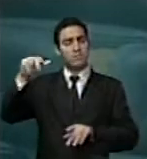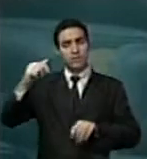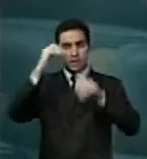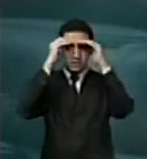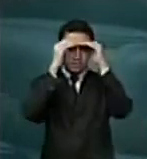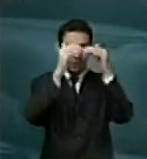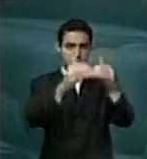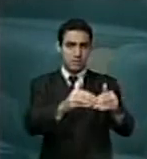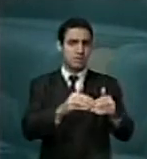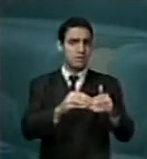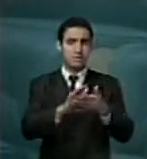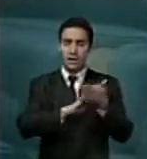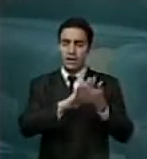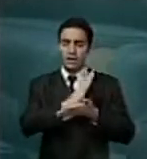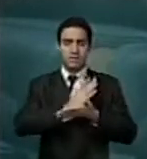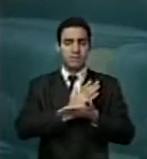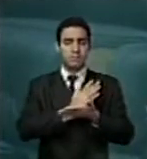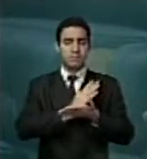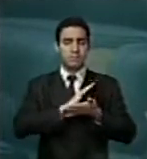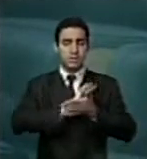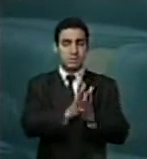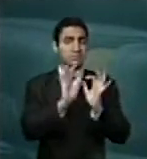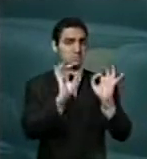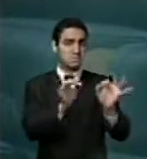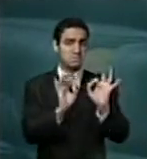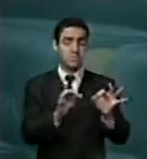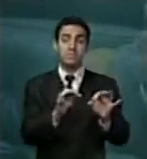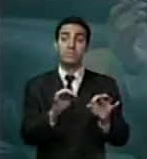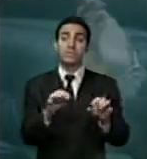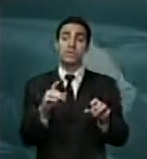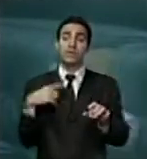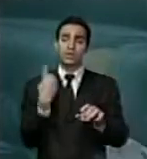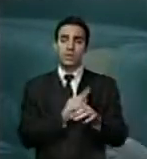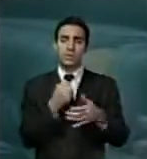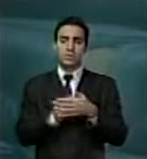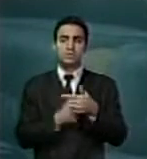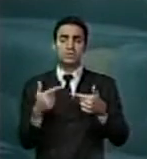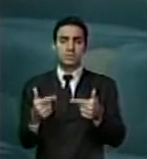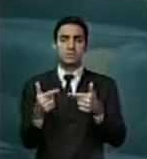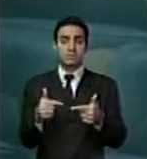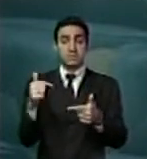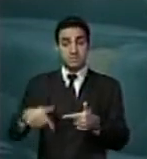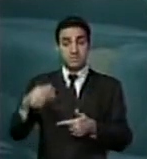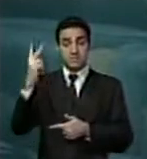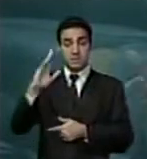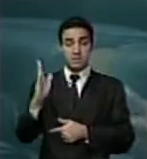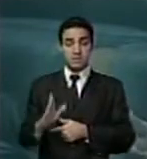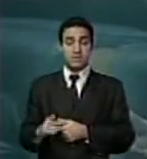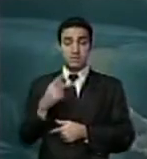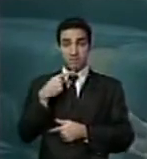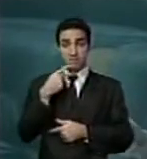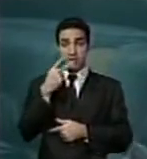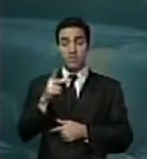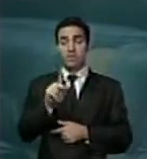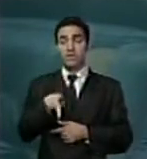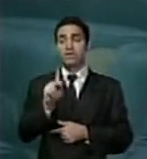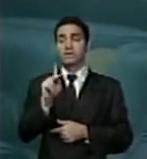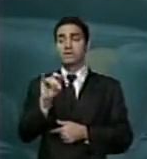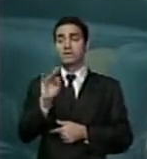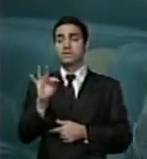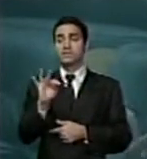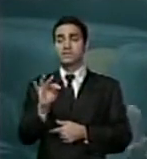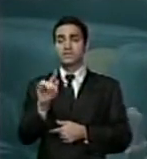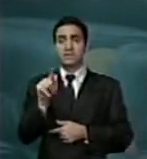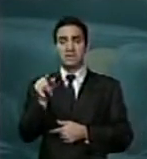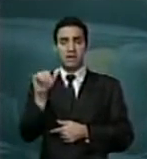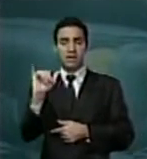colocou. Fizemos uma luta nessa casa contra aquilo que se chamou no Brasil de kit gay, que na verdade